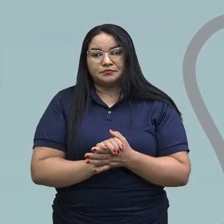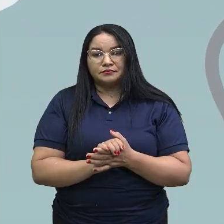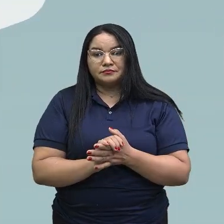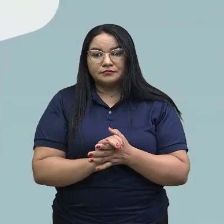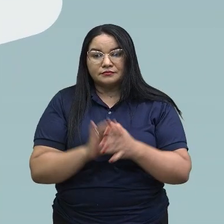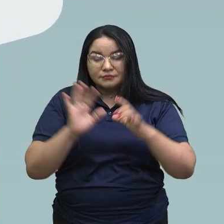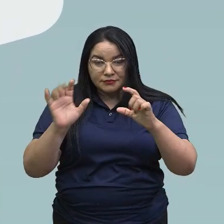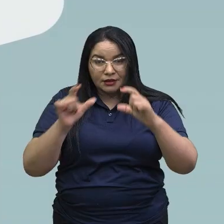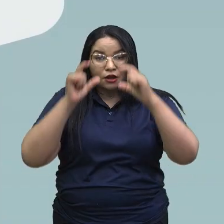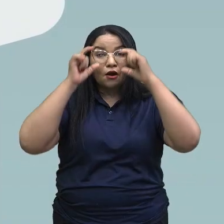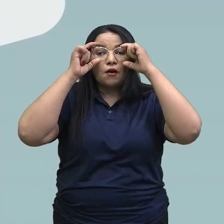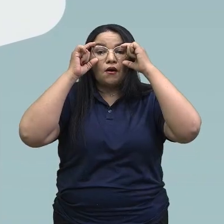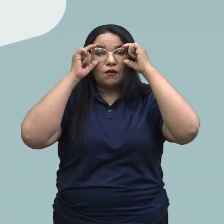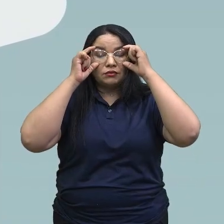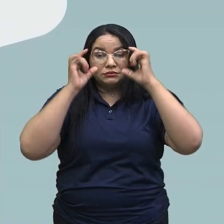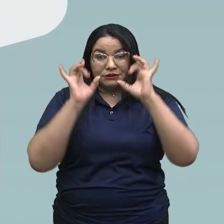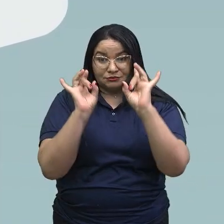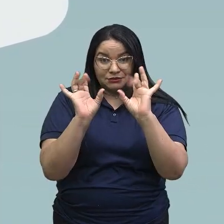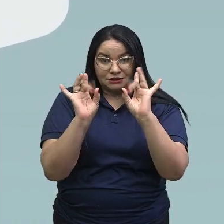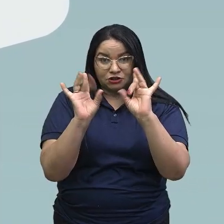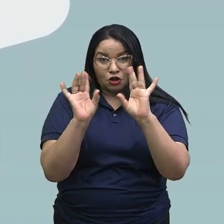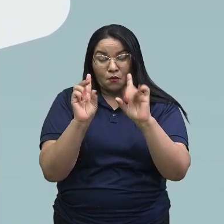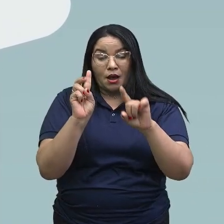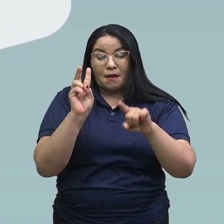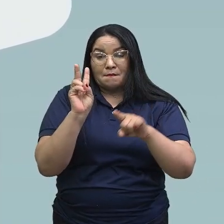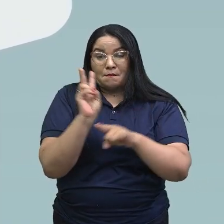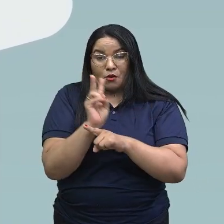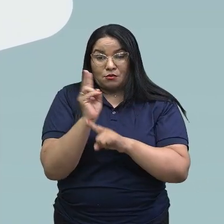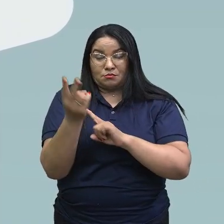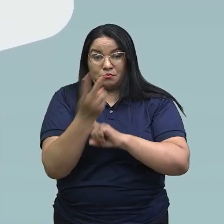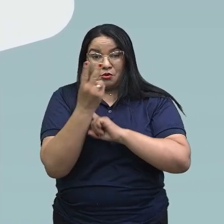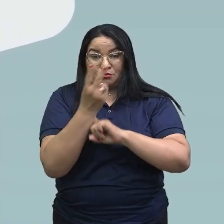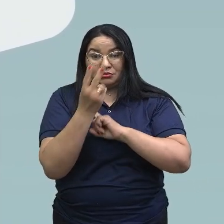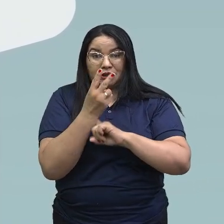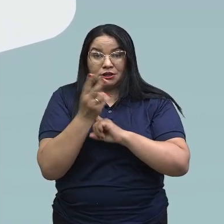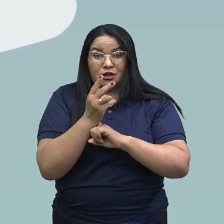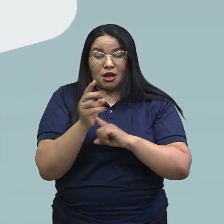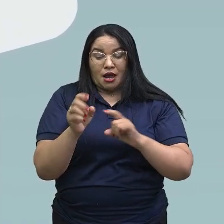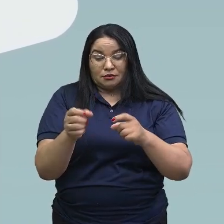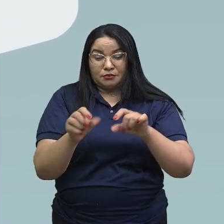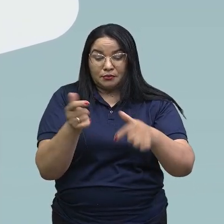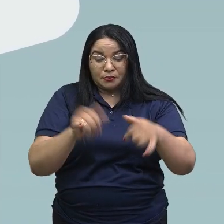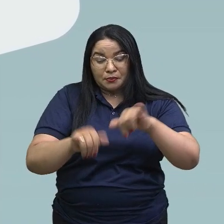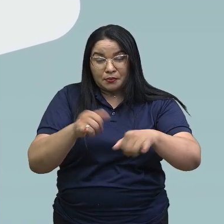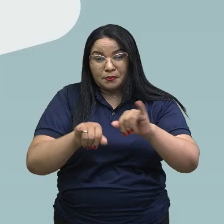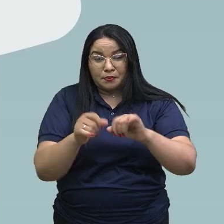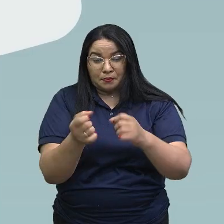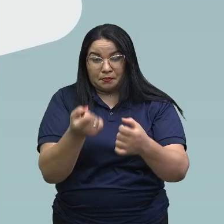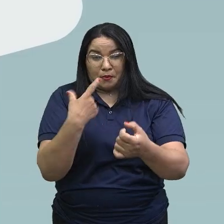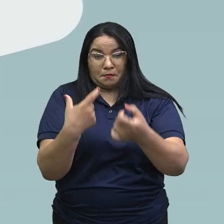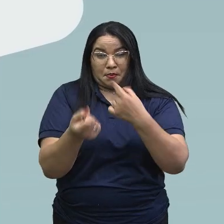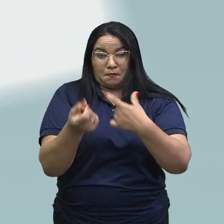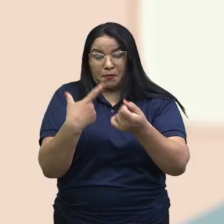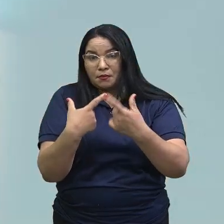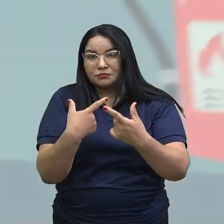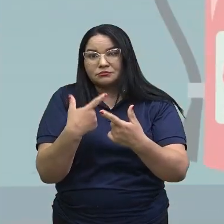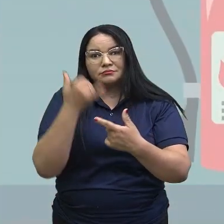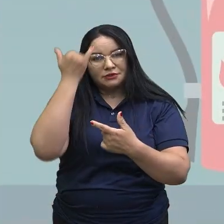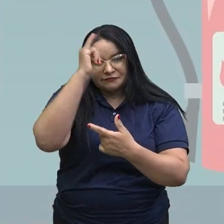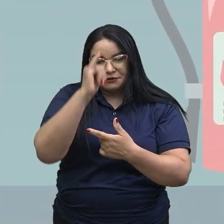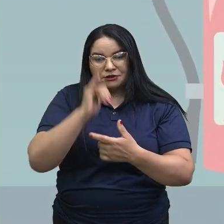Os óculos de proteção evitam que respingos atinjam os olhos durante manuseios perigosos.